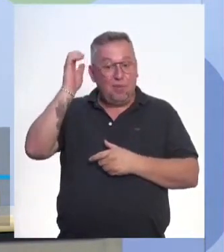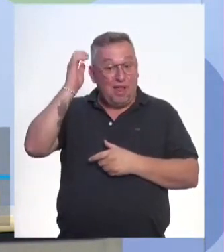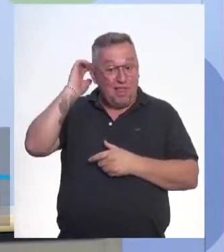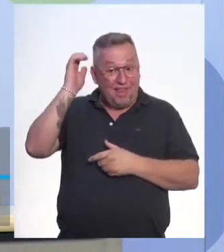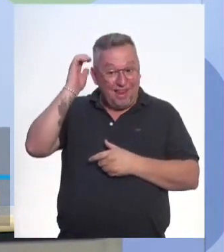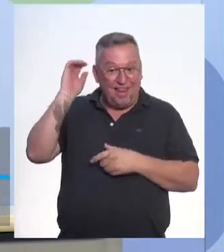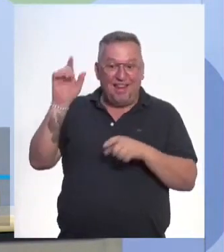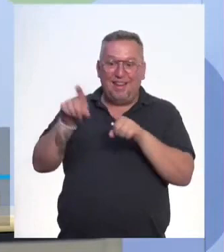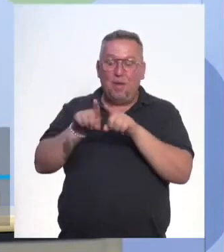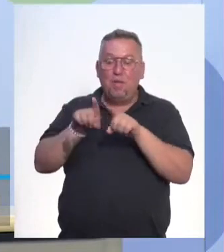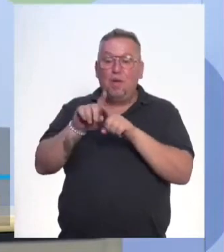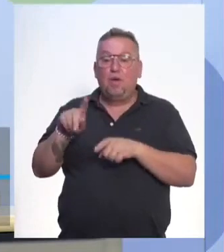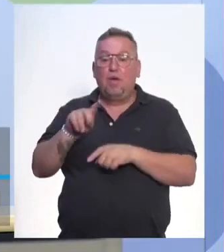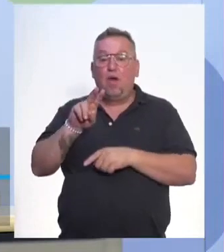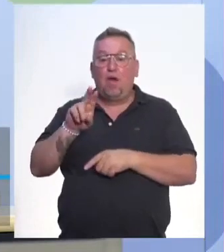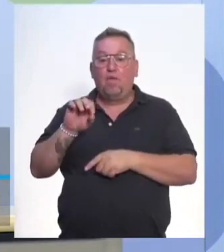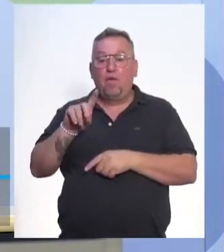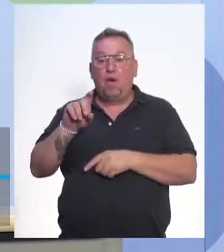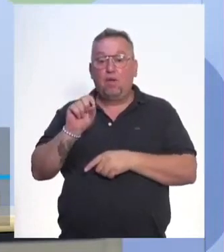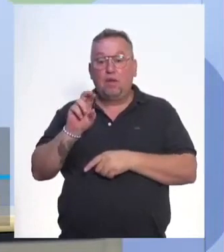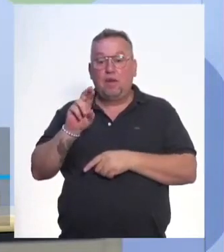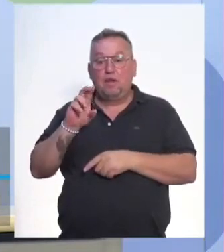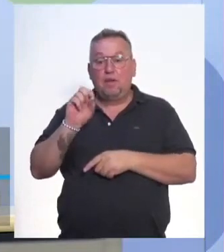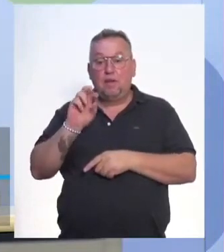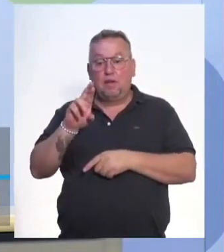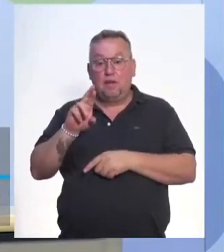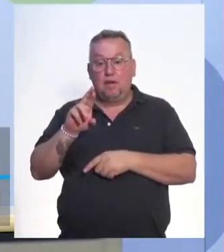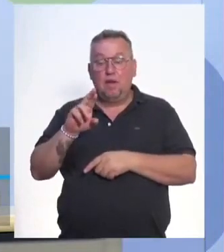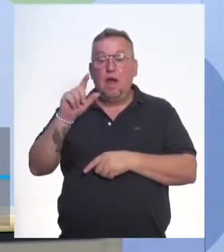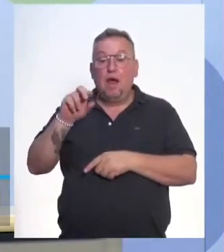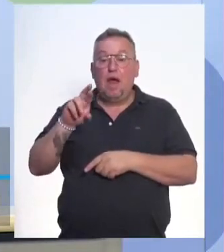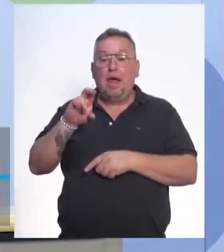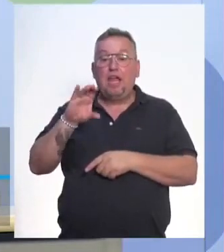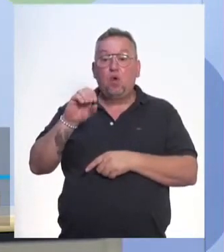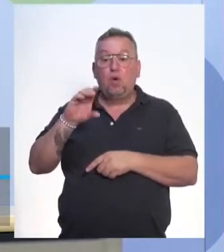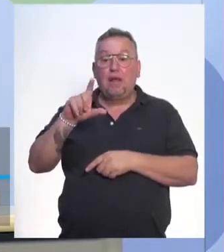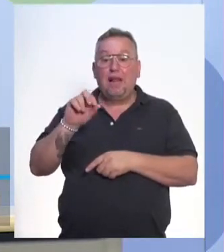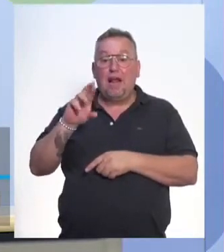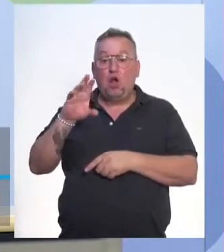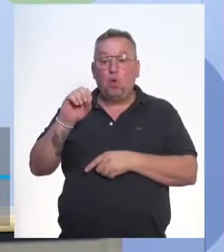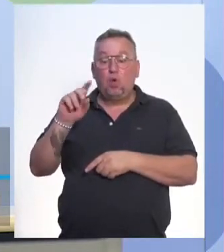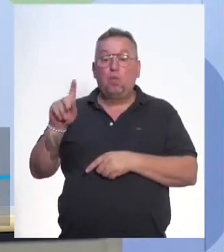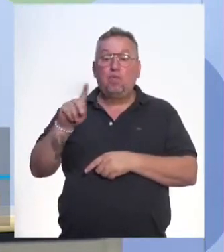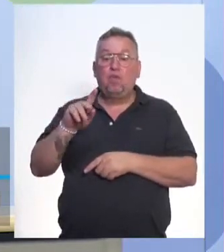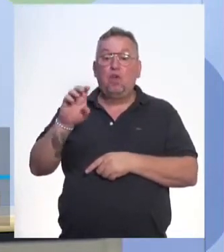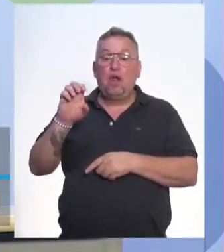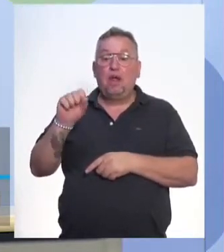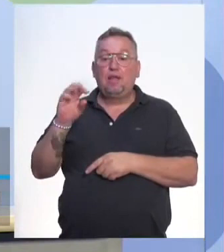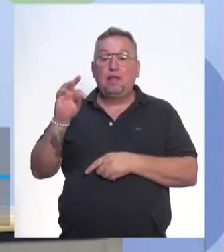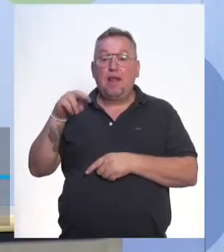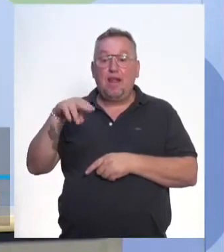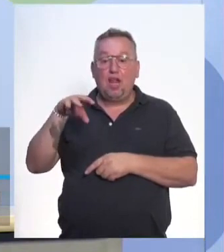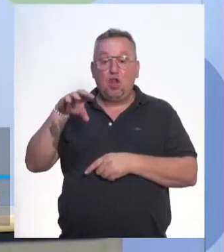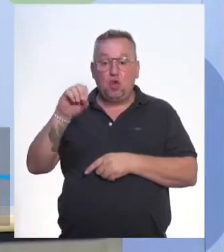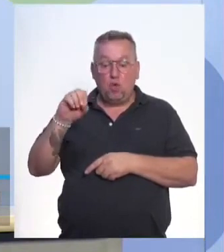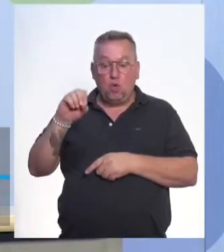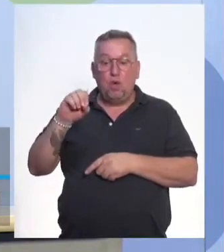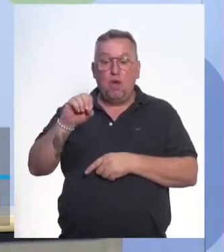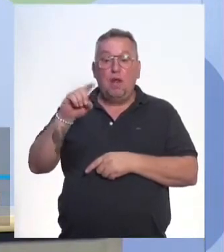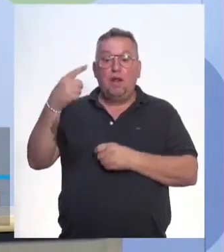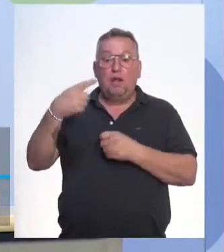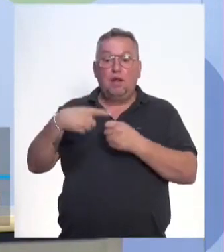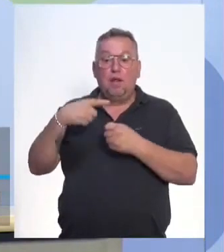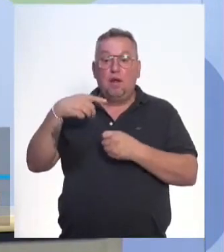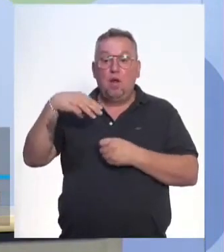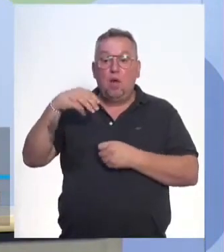Professor Valdecir, da Escola Zita de Godoy, de Rio Claro. Professor Estênio, da Escola Professor Antônio Isproesser,